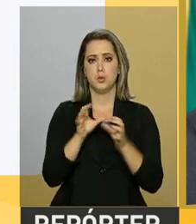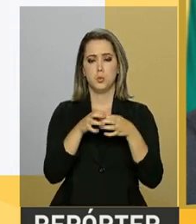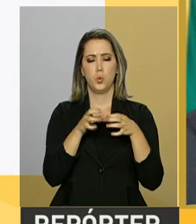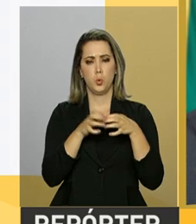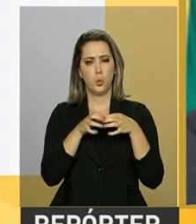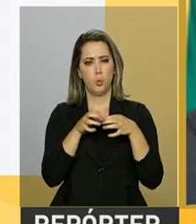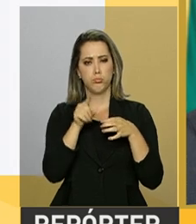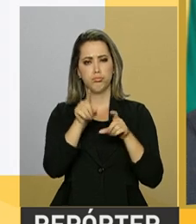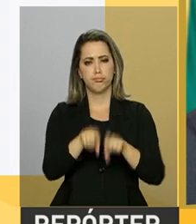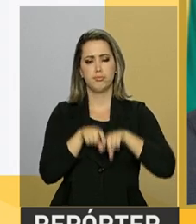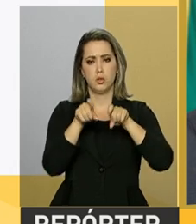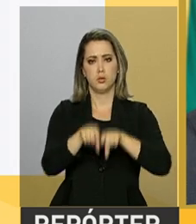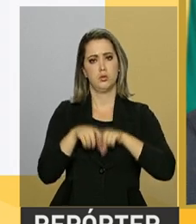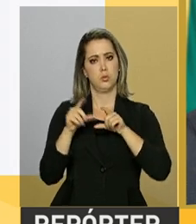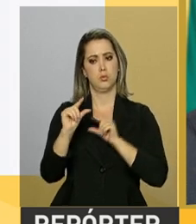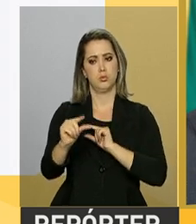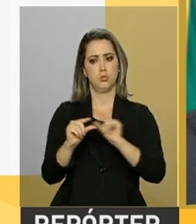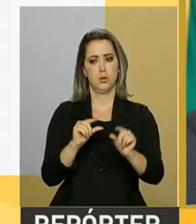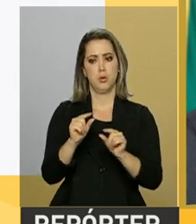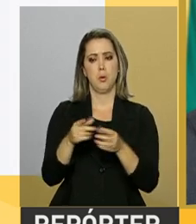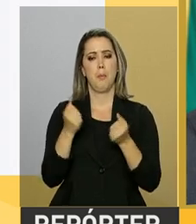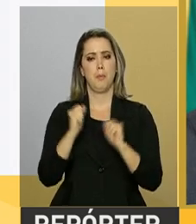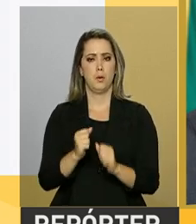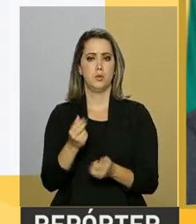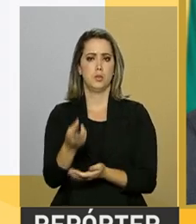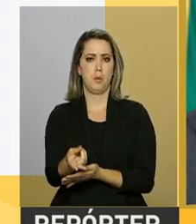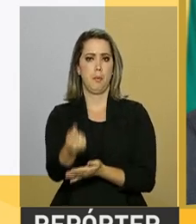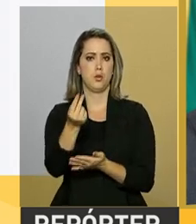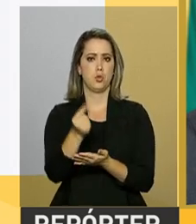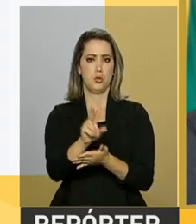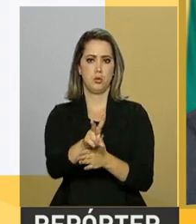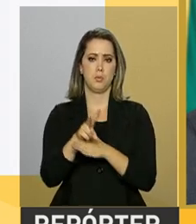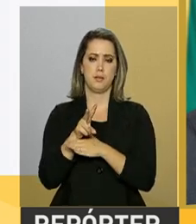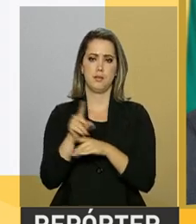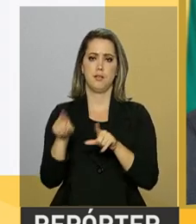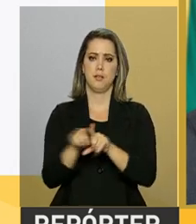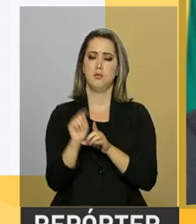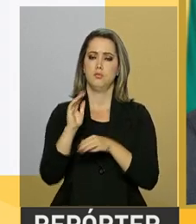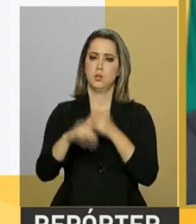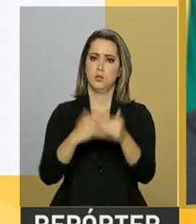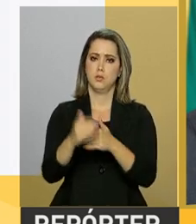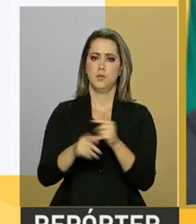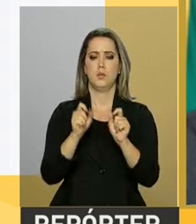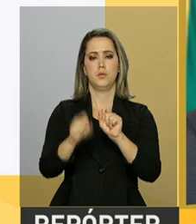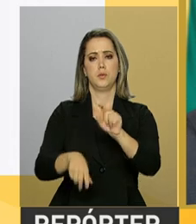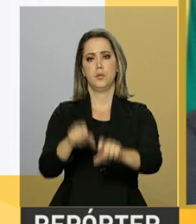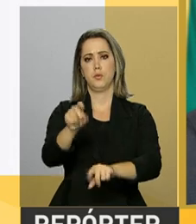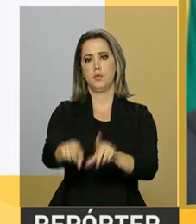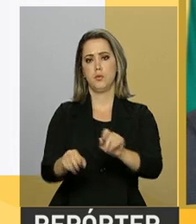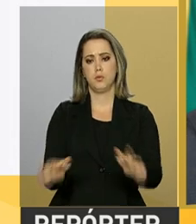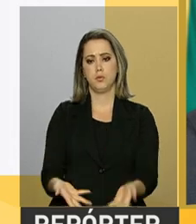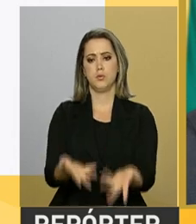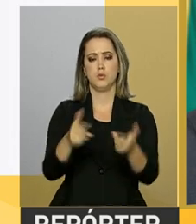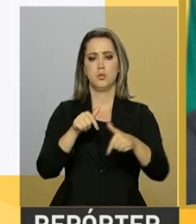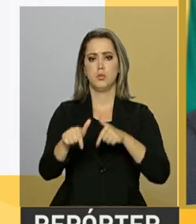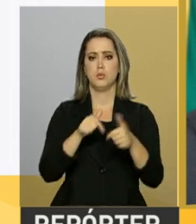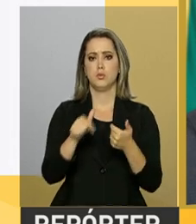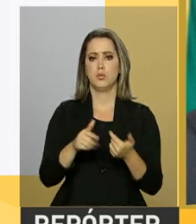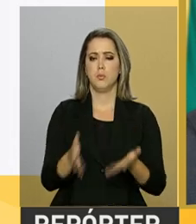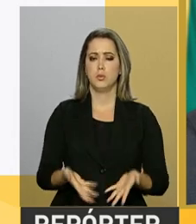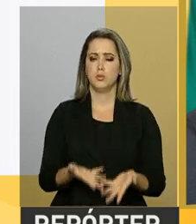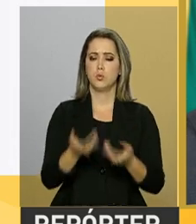agricultores tomem crédito desenvolva sua produção no entanto gera emprego e estimulem a economia